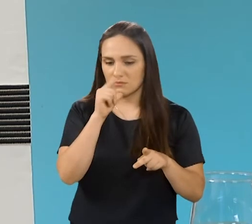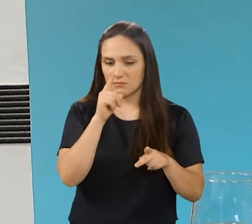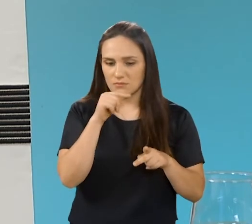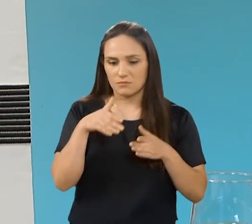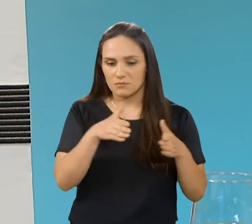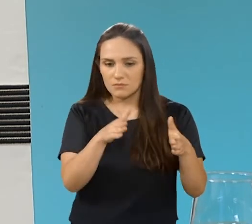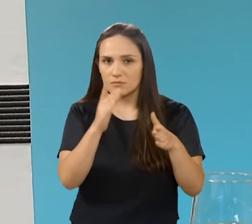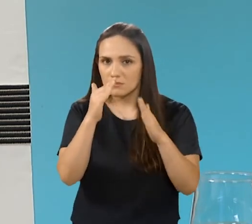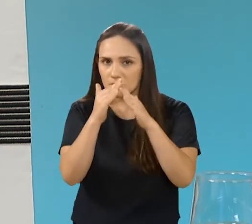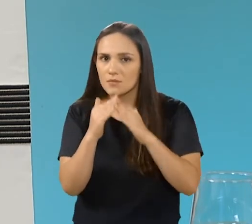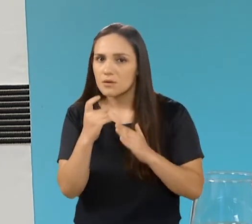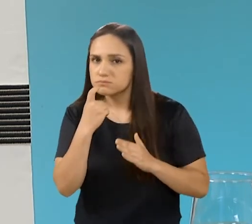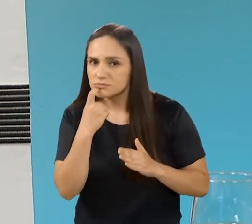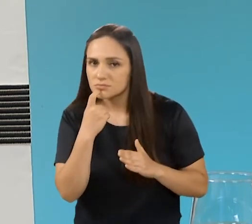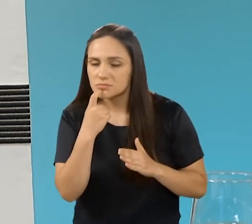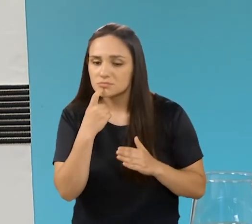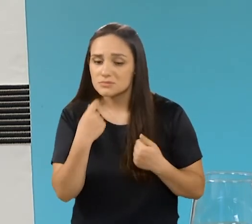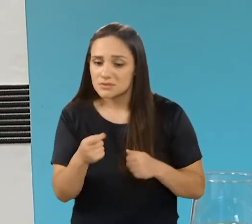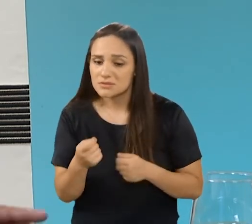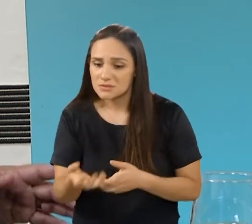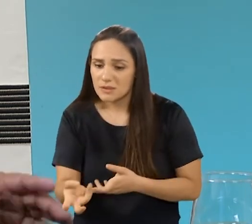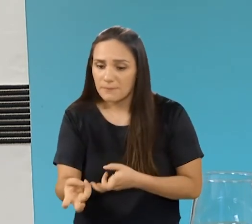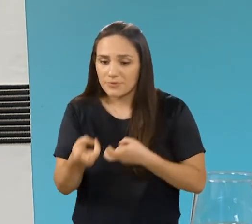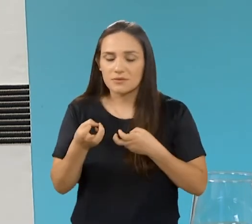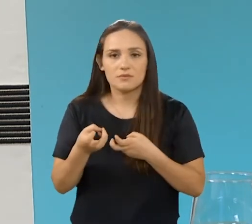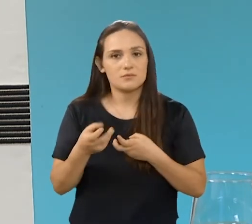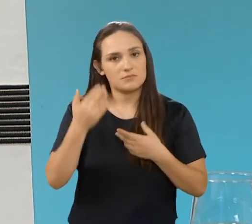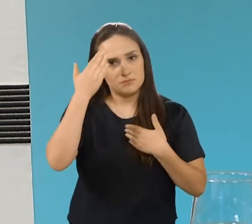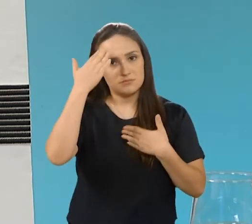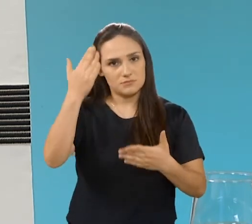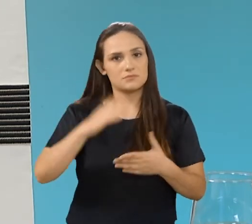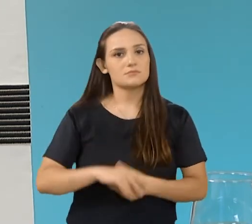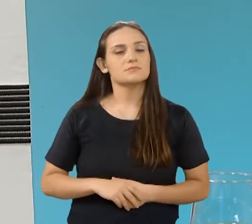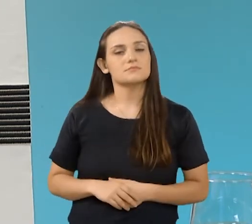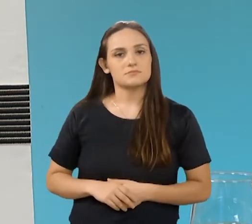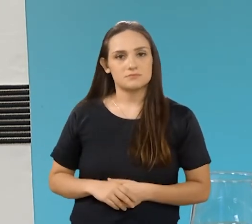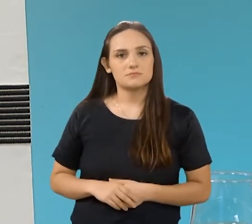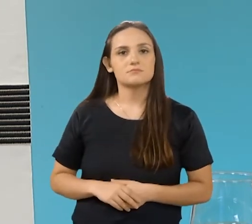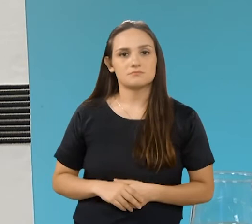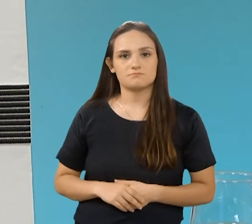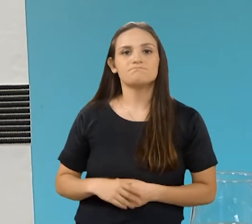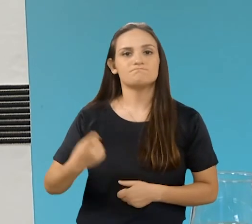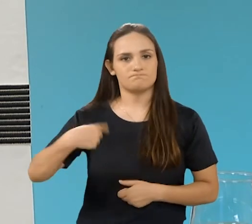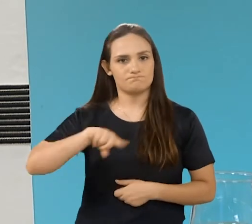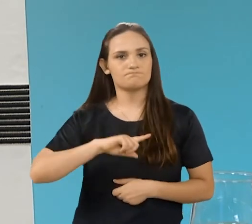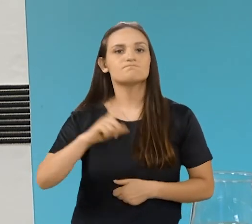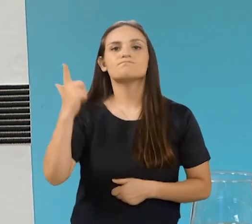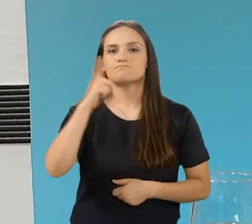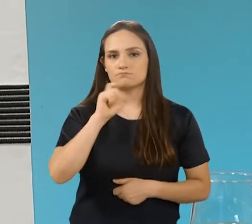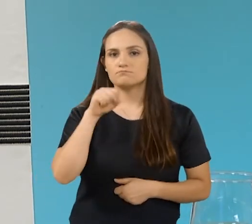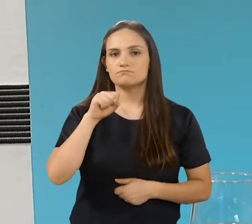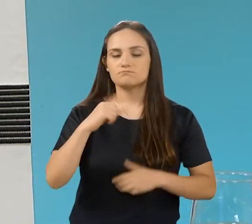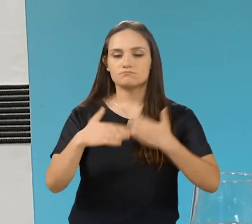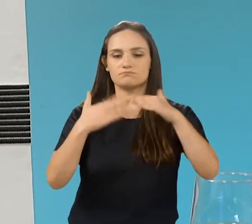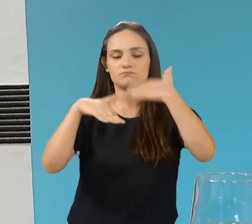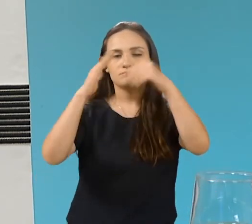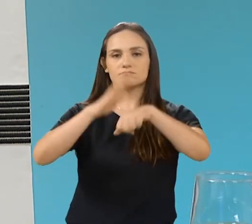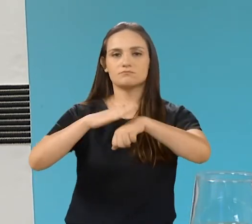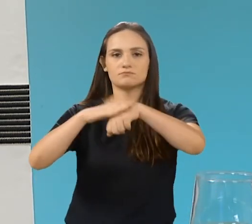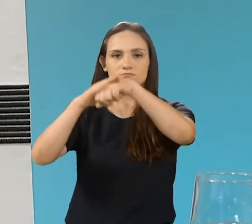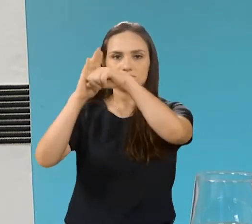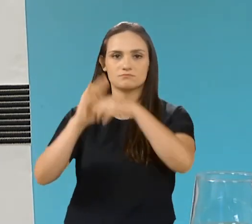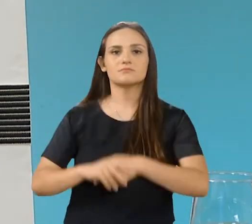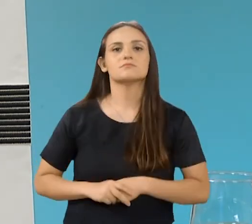meio ambiente para extrair dali o seu sustento. Então, quero te agradecer muito e dizer que nós estamos evoluindo e vamos evoluir mais